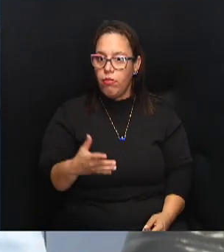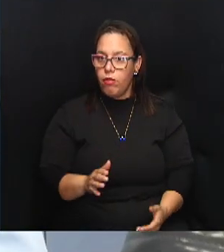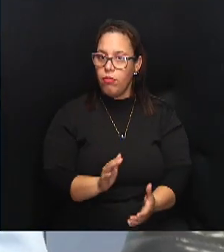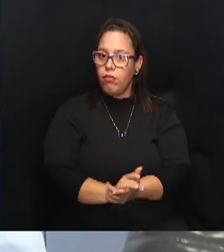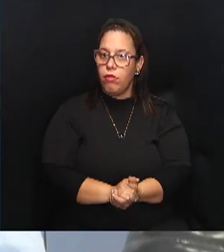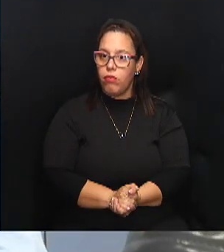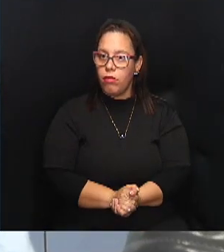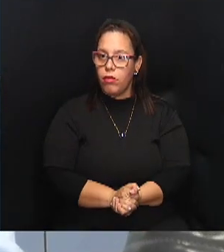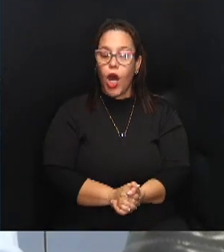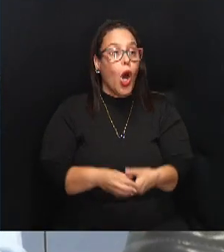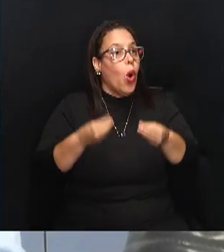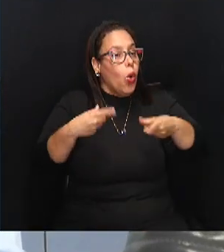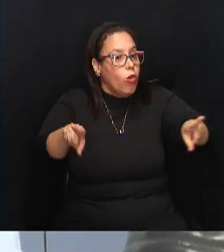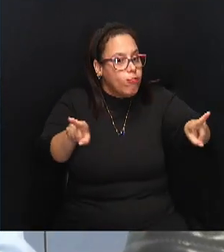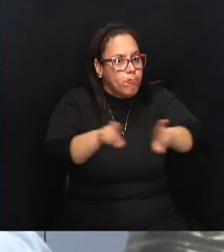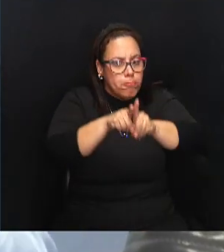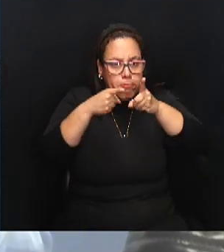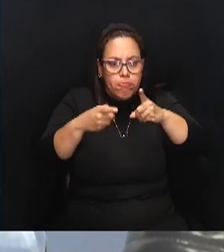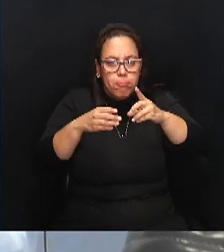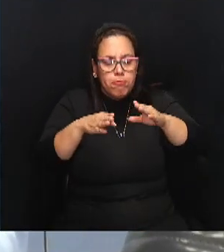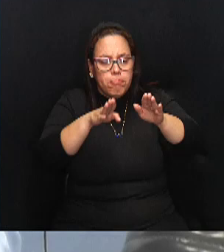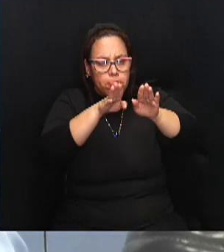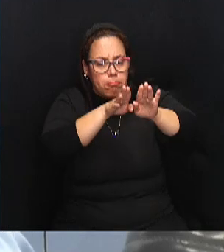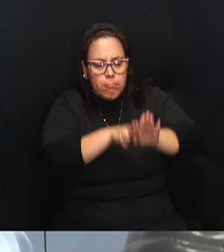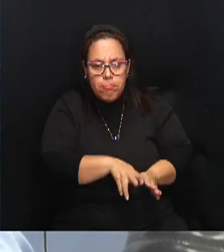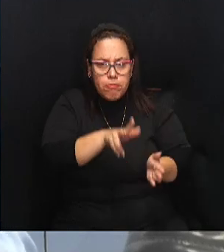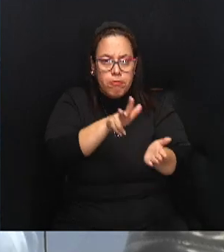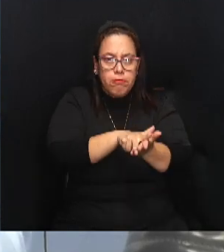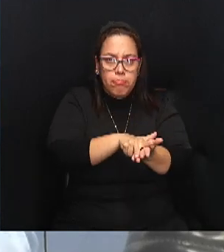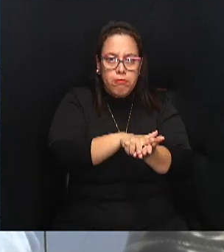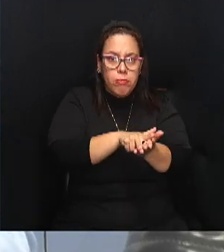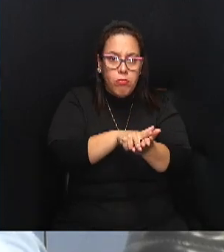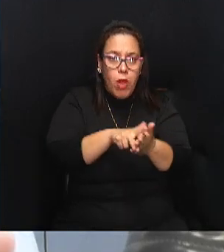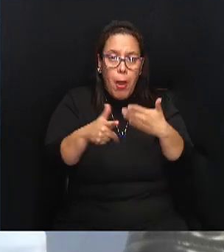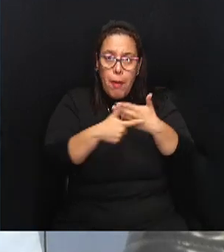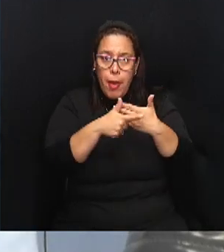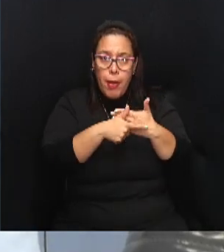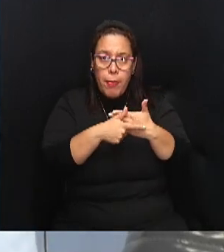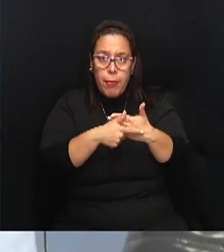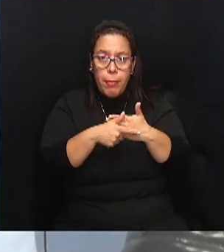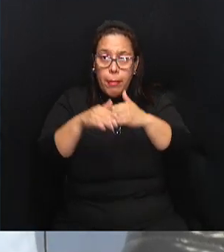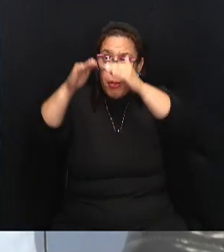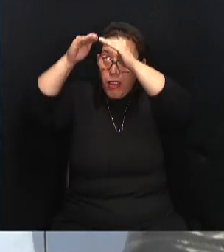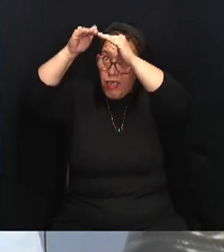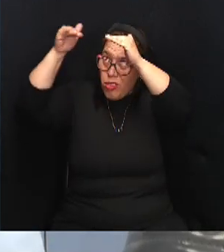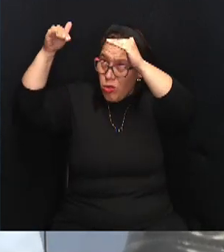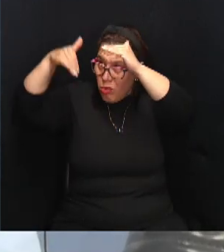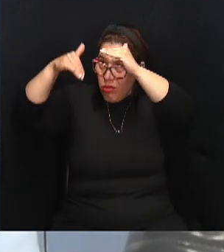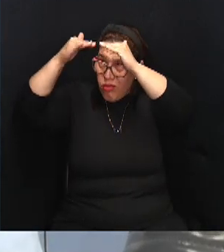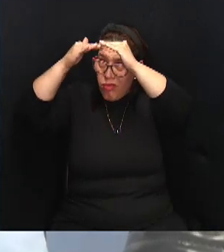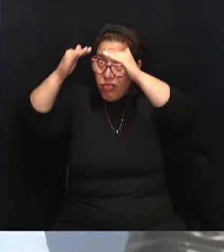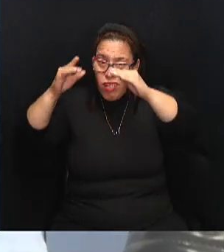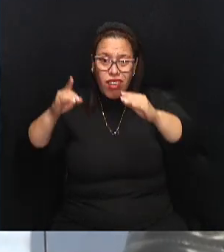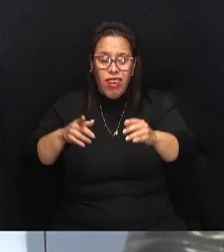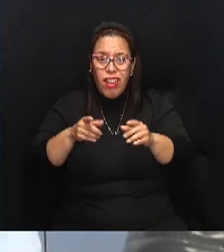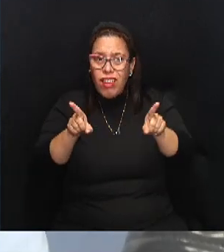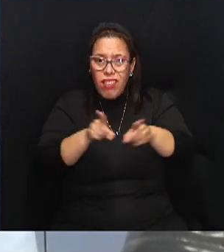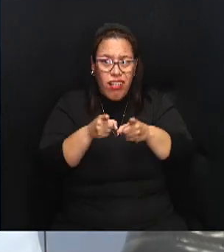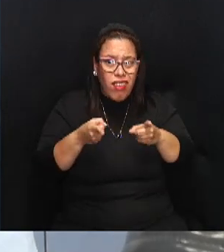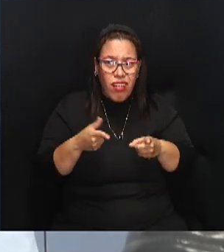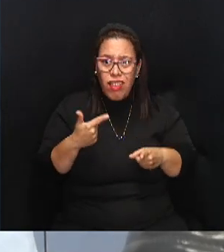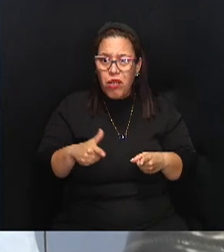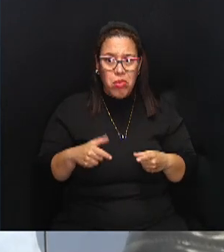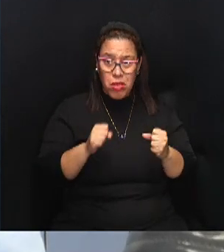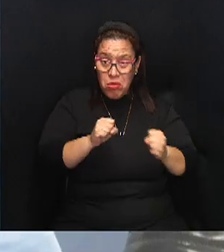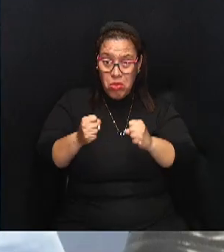é que tem dignidade uma pessoa que dorme em cima de um papelão embaixo de uma marquise? Que dignidade que tem? E ela não precisa do